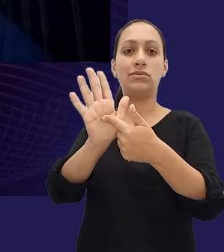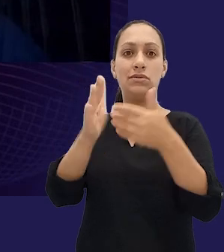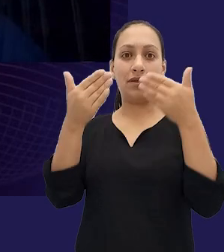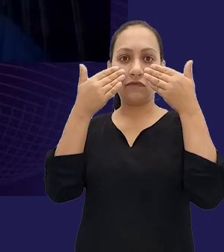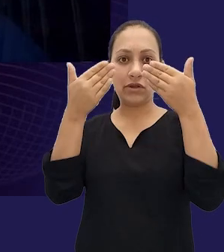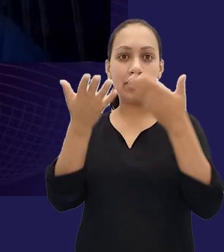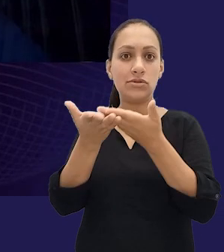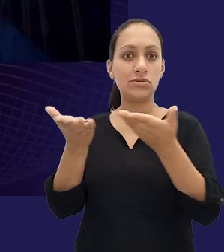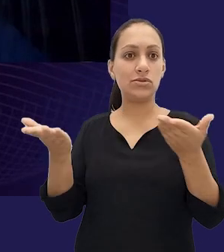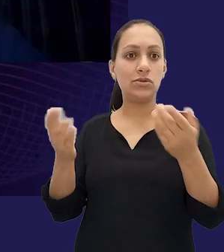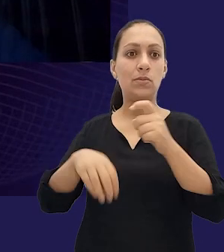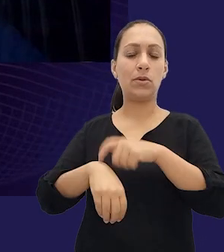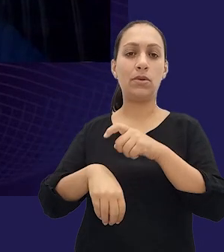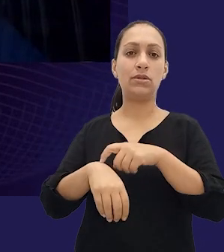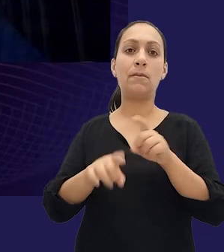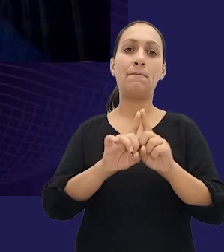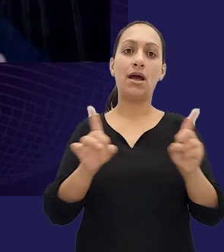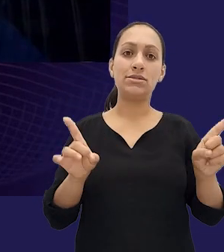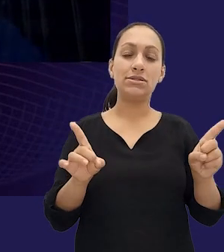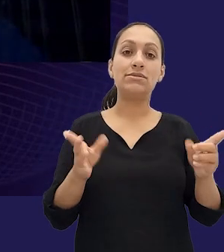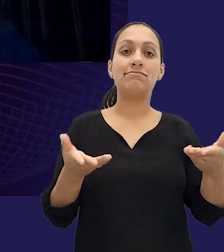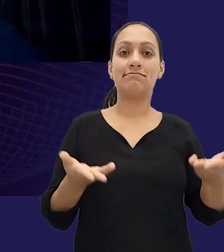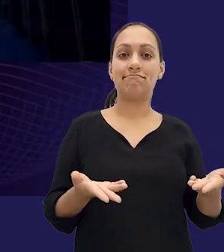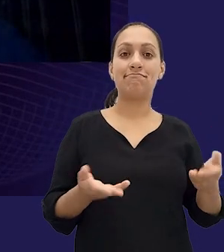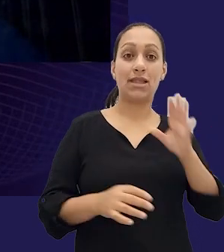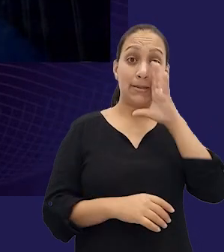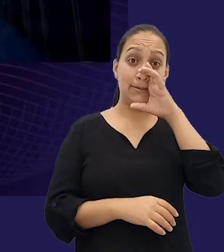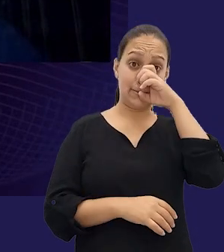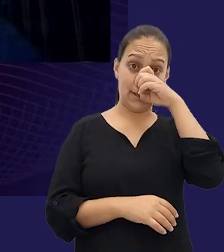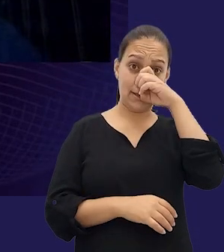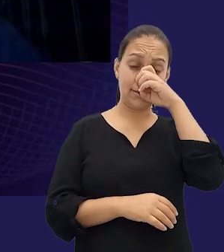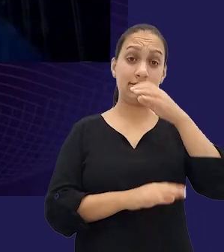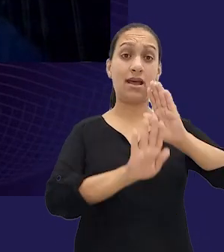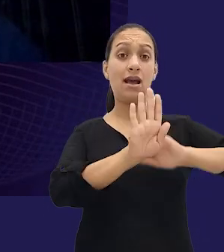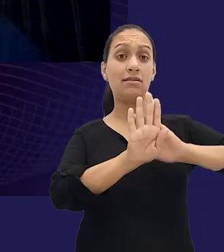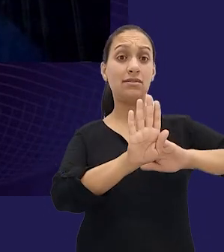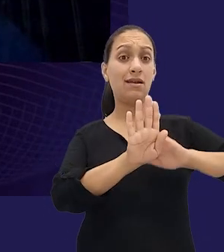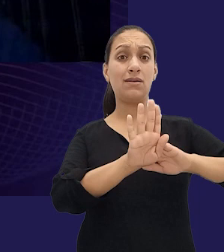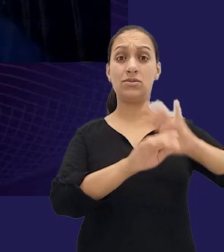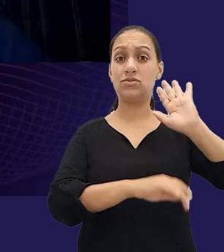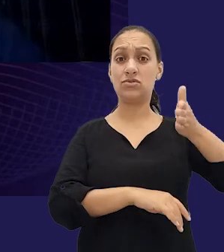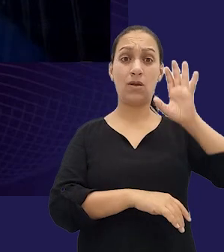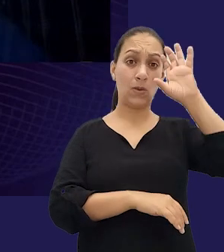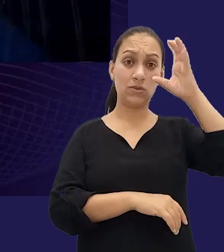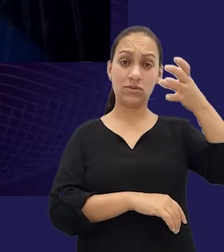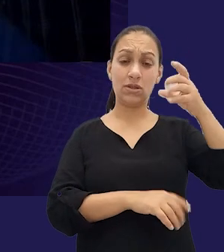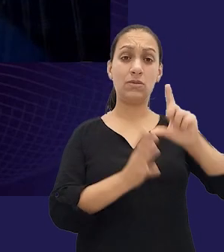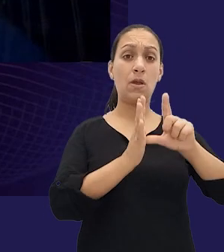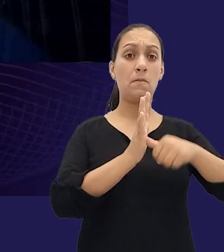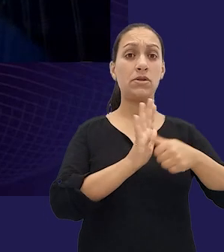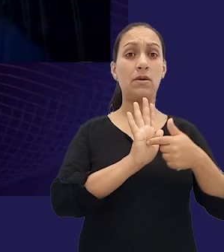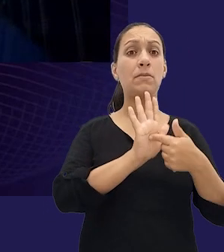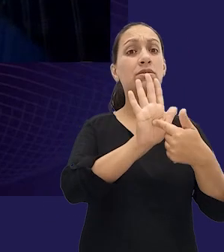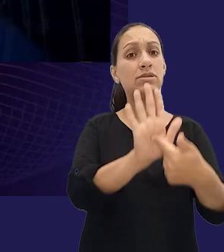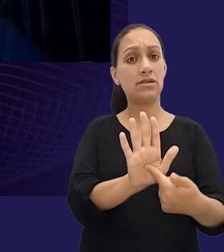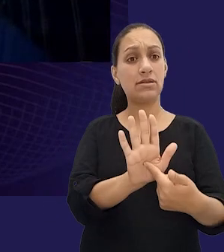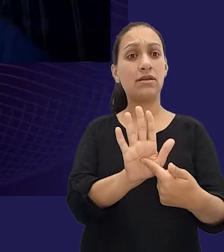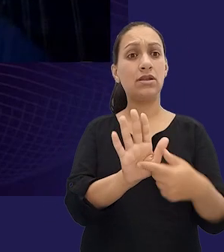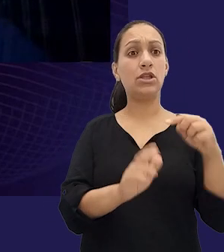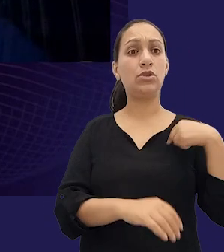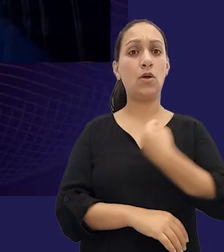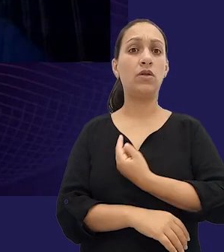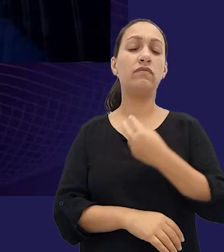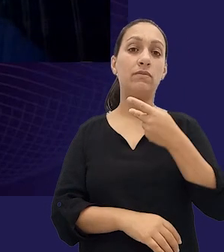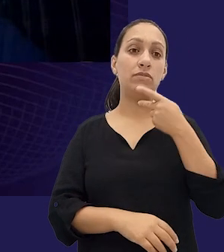e triste astro, mas enfim, né, a resistência, ela está nos bastidores, depois ela vai aparecer e nós vamos ouvir